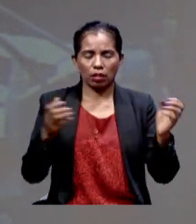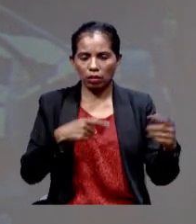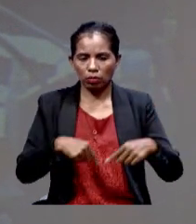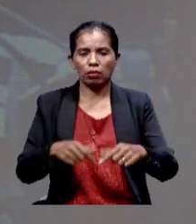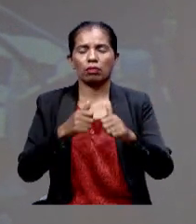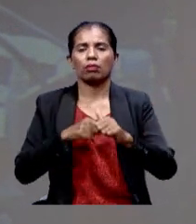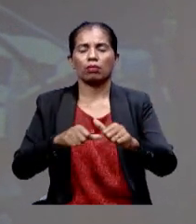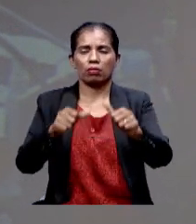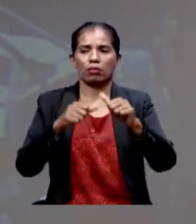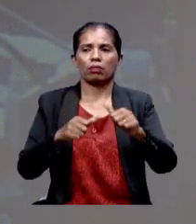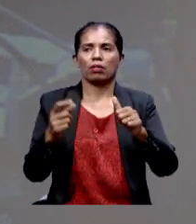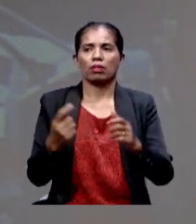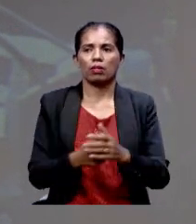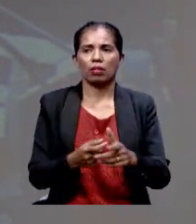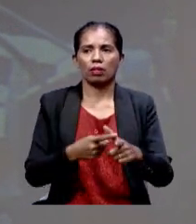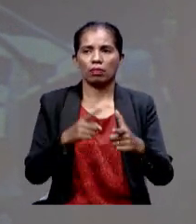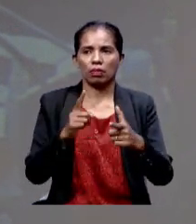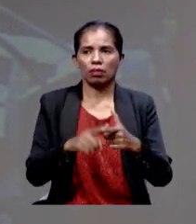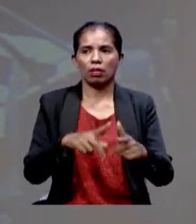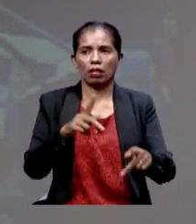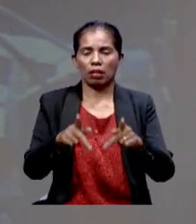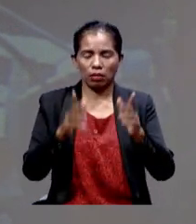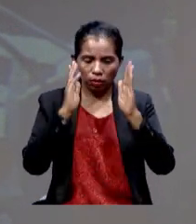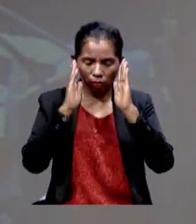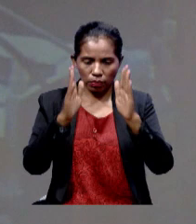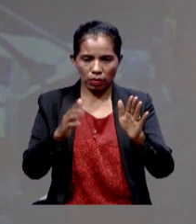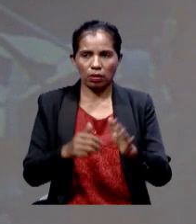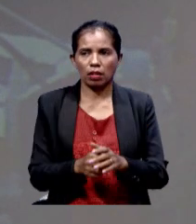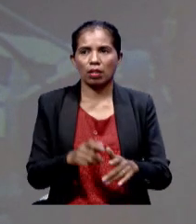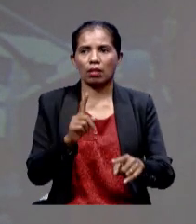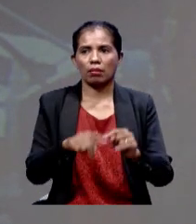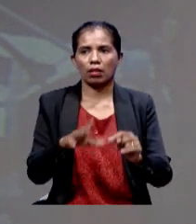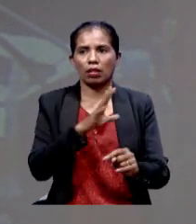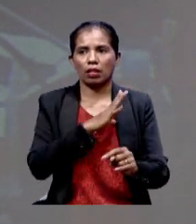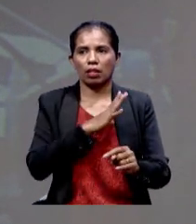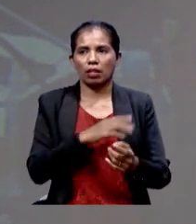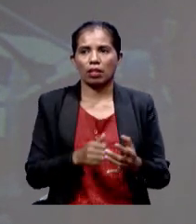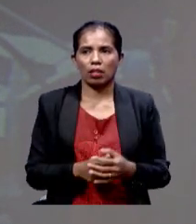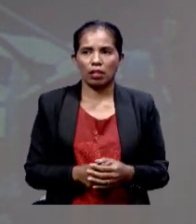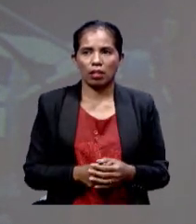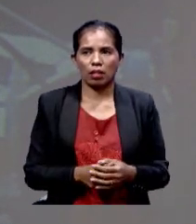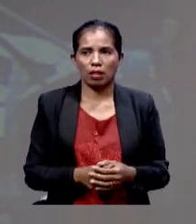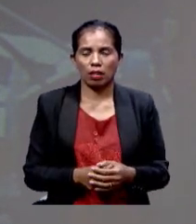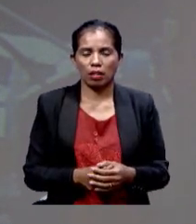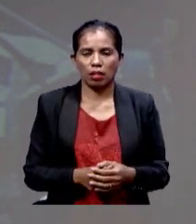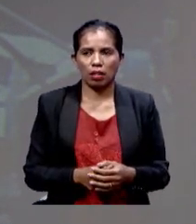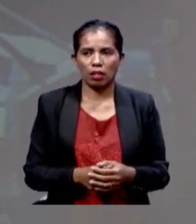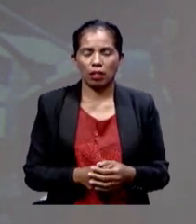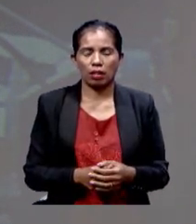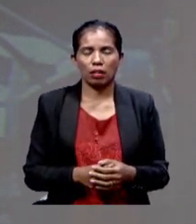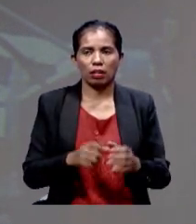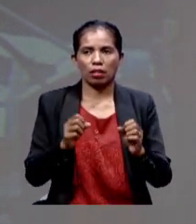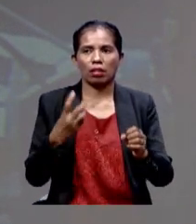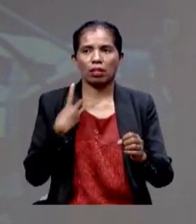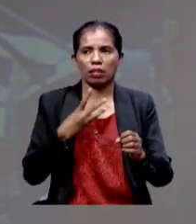rau. Para depois, emamos atenção, mas de bala, labela fale, quando ita laura, e da América escala, mikrolet corta quedas. Às vezes